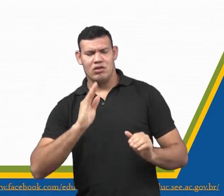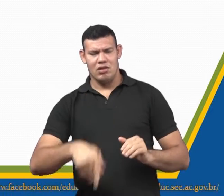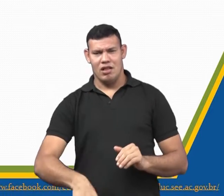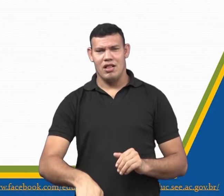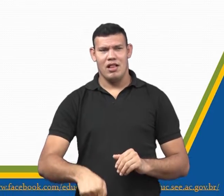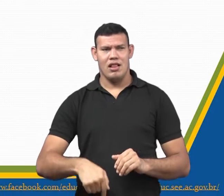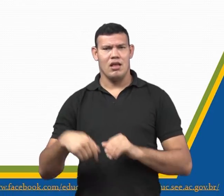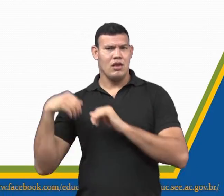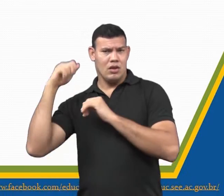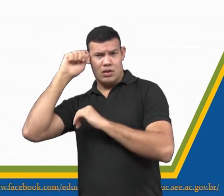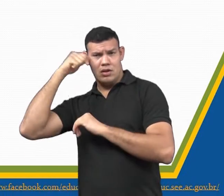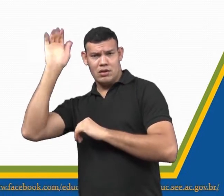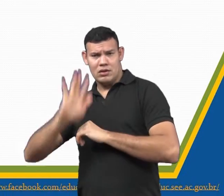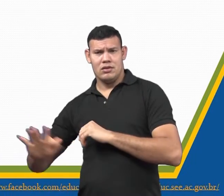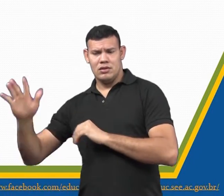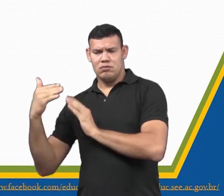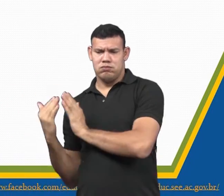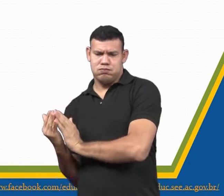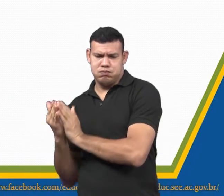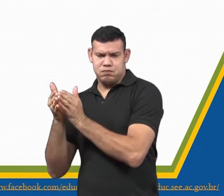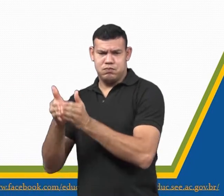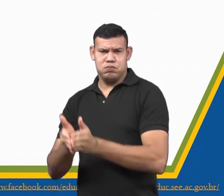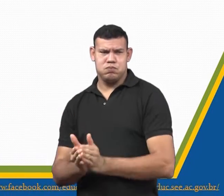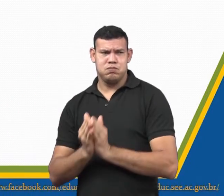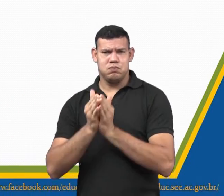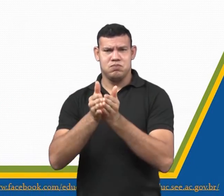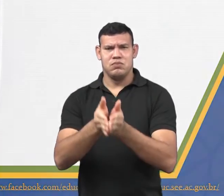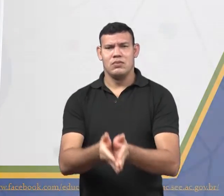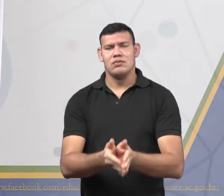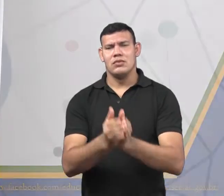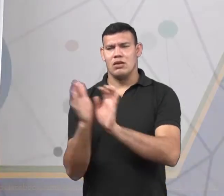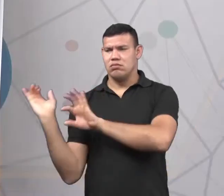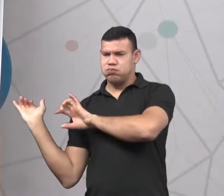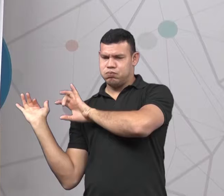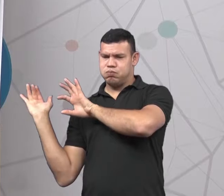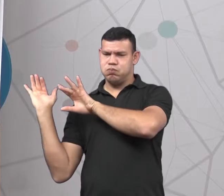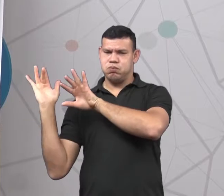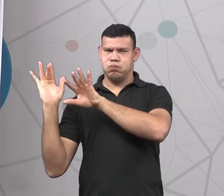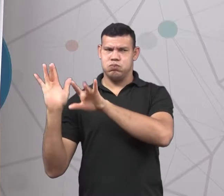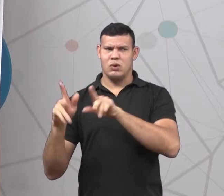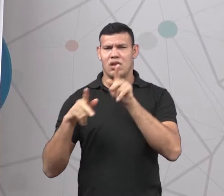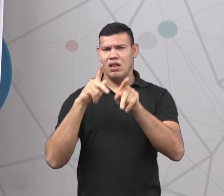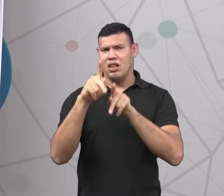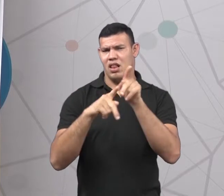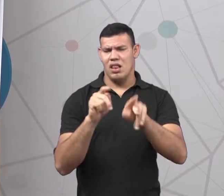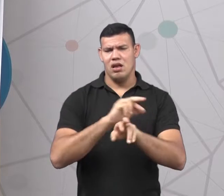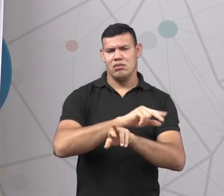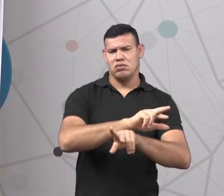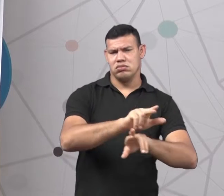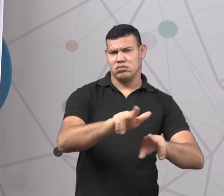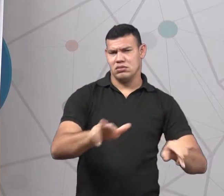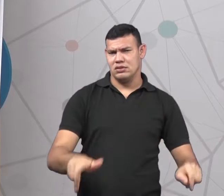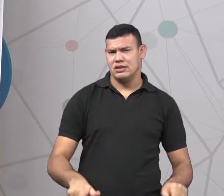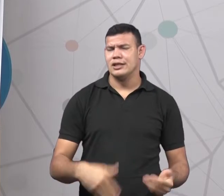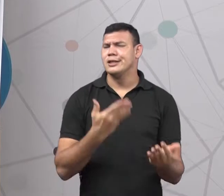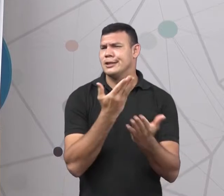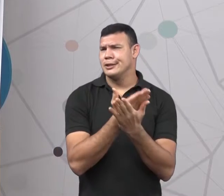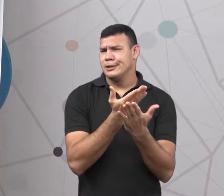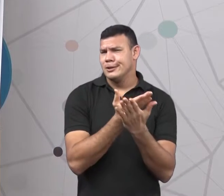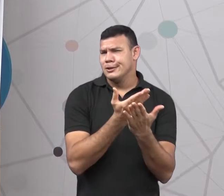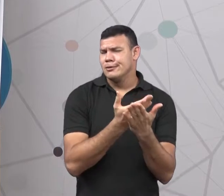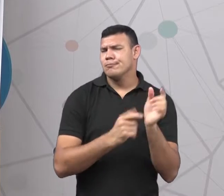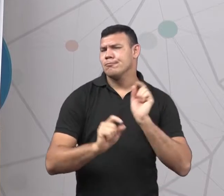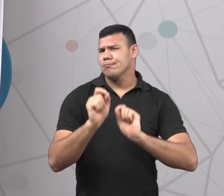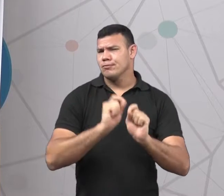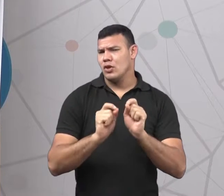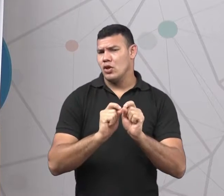negros trazidos da África, bem como a vinda de imigrantes. Vejam só. Então, a gente estudou que, quando